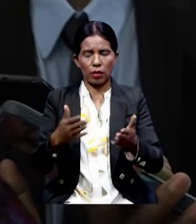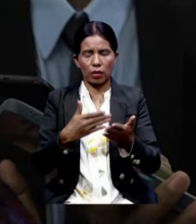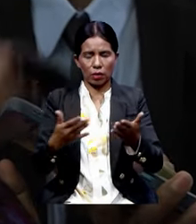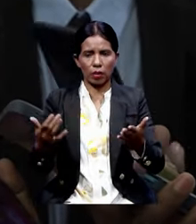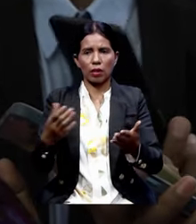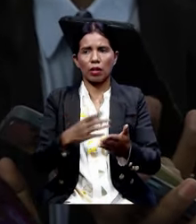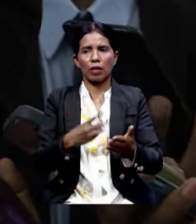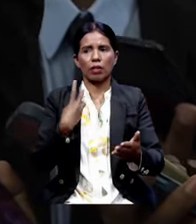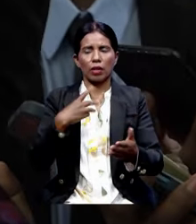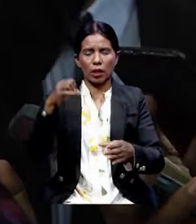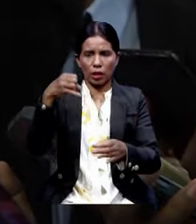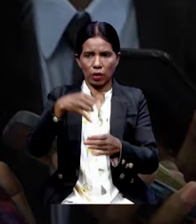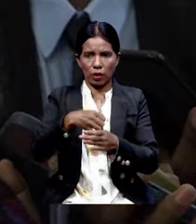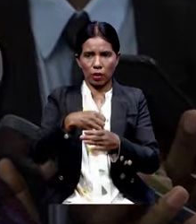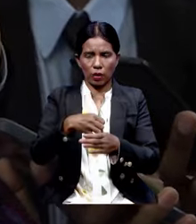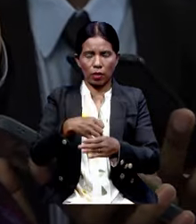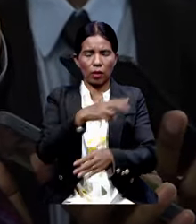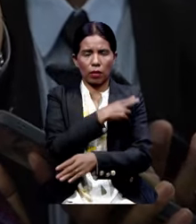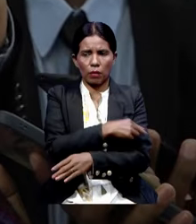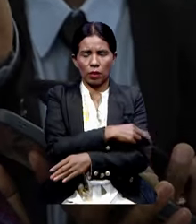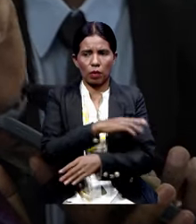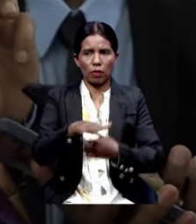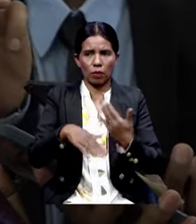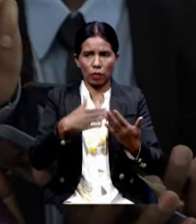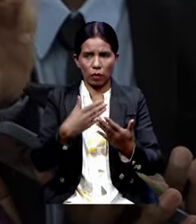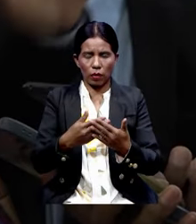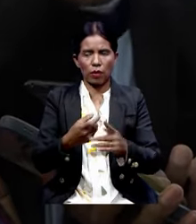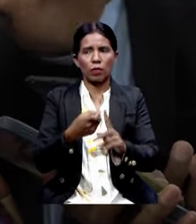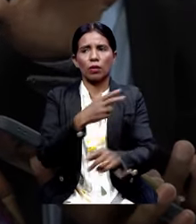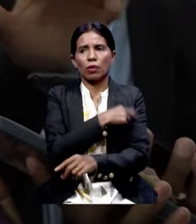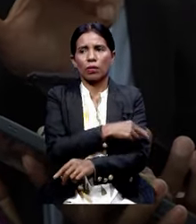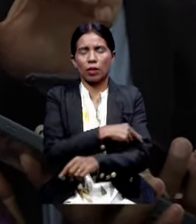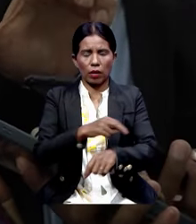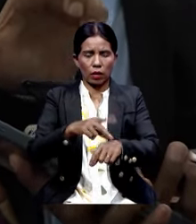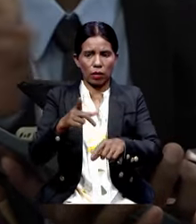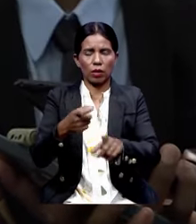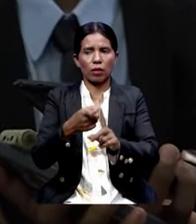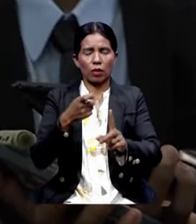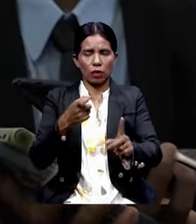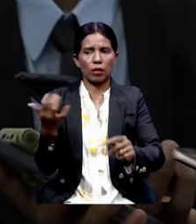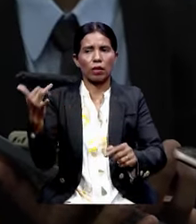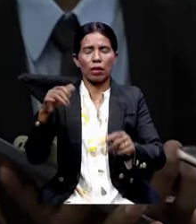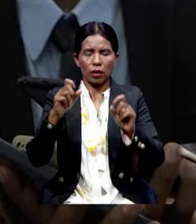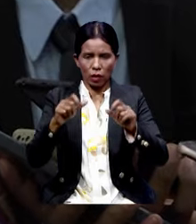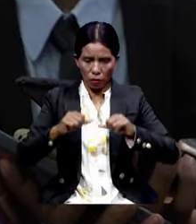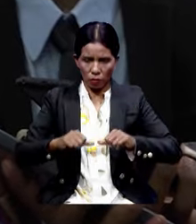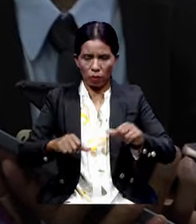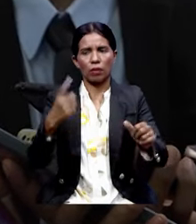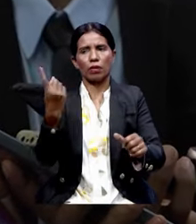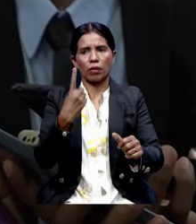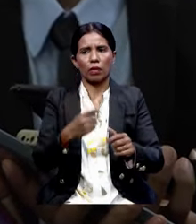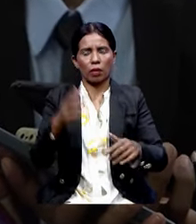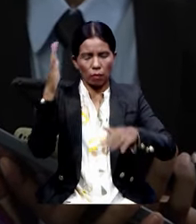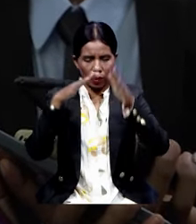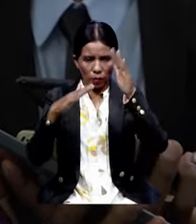saúde artinha den inclui posto saúde sira posto hospital nacional toia posto da saúde sira tem que lá na fatin